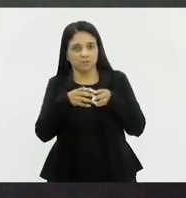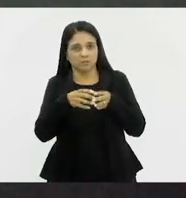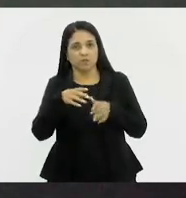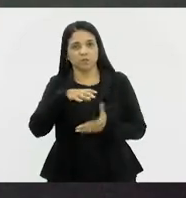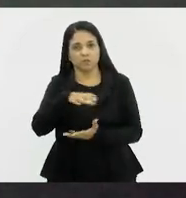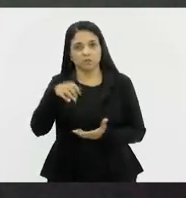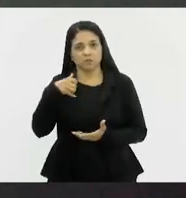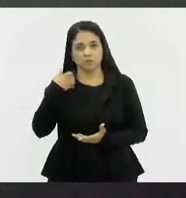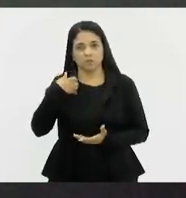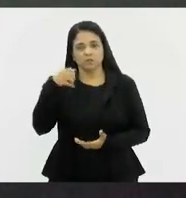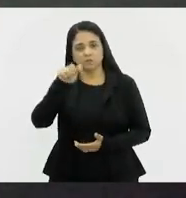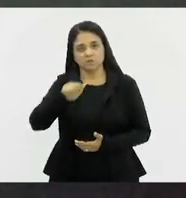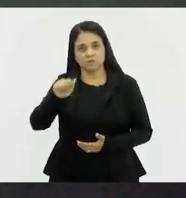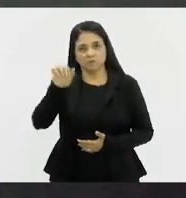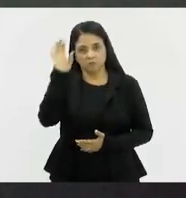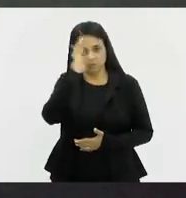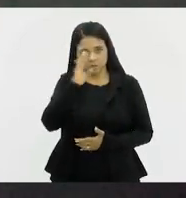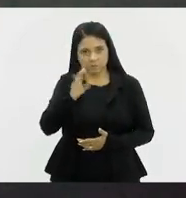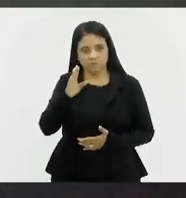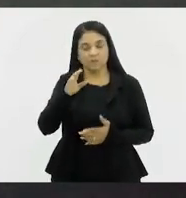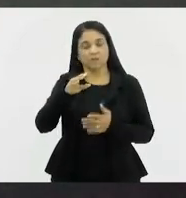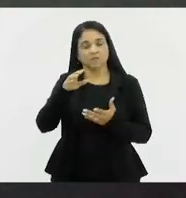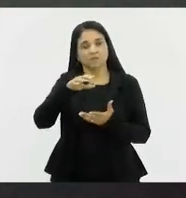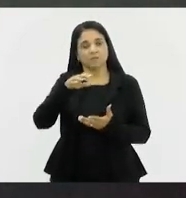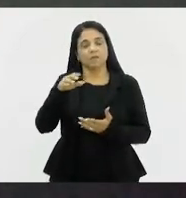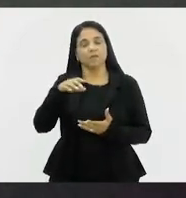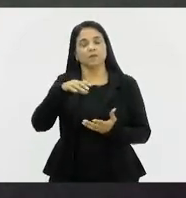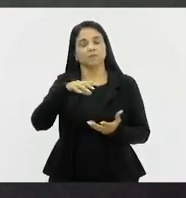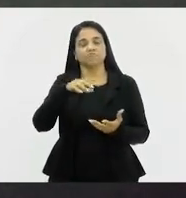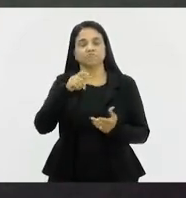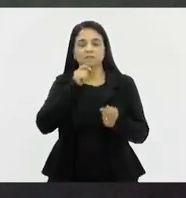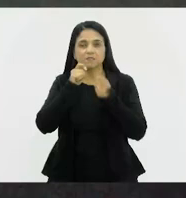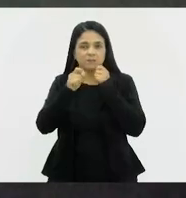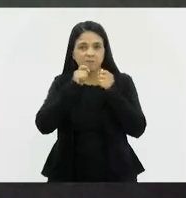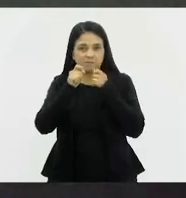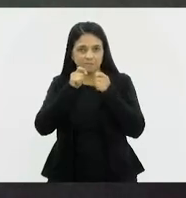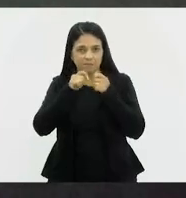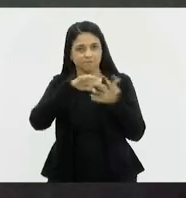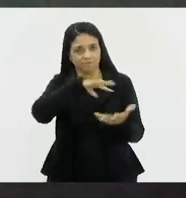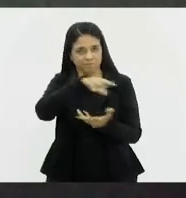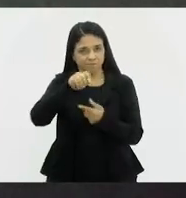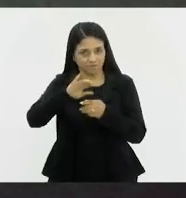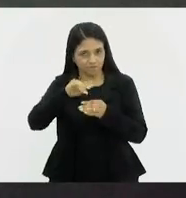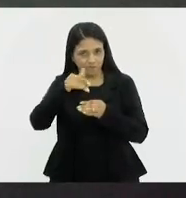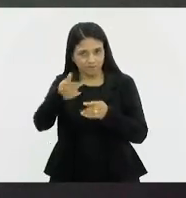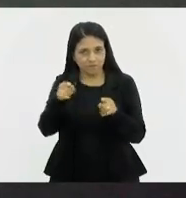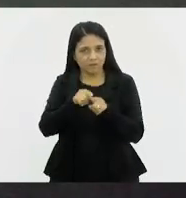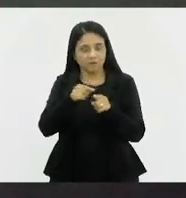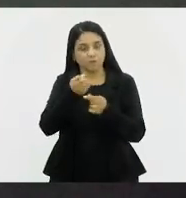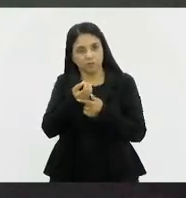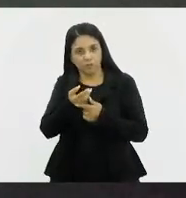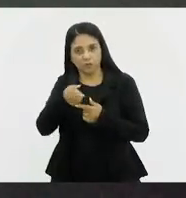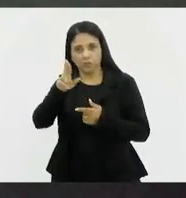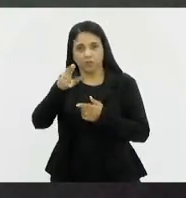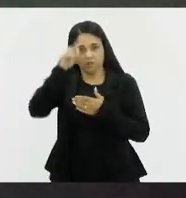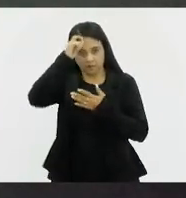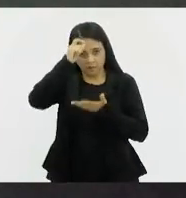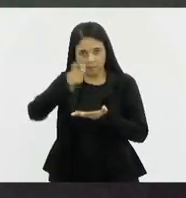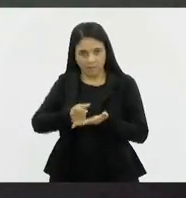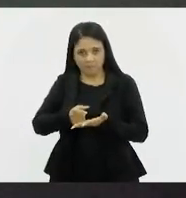Associação Nacional Internacional de Imprensa, autora da primeira tese de doutorado, O